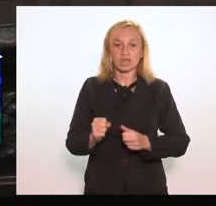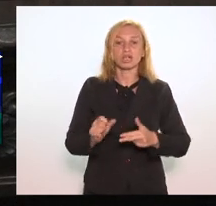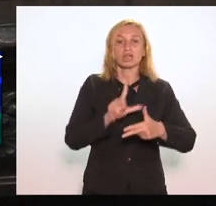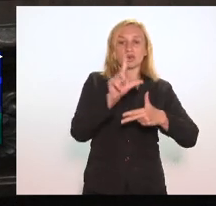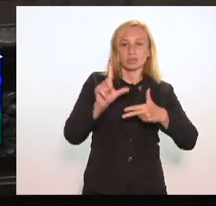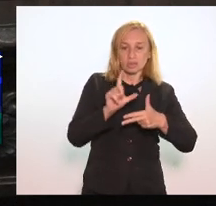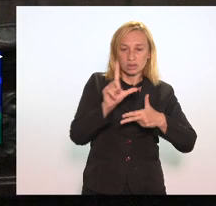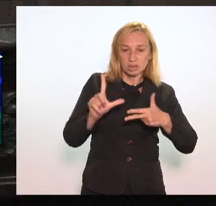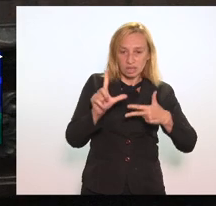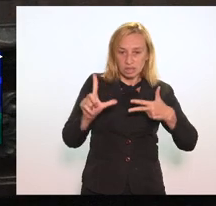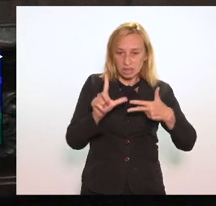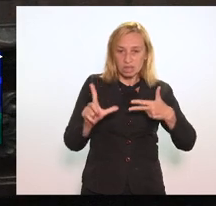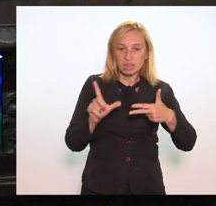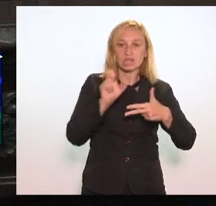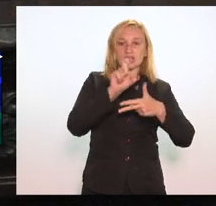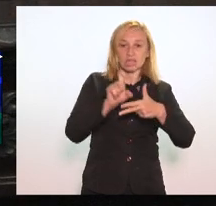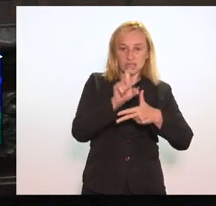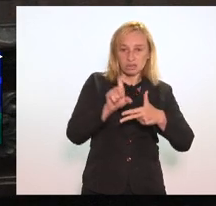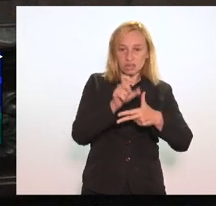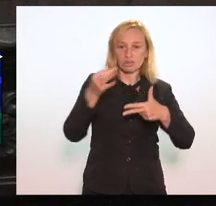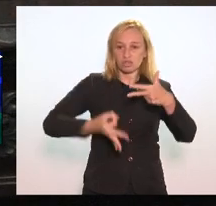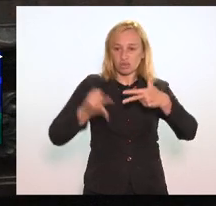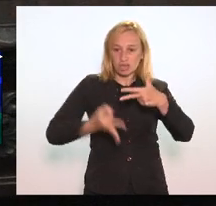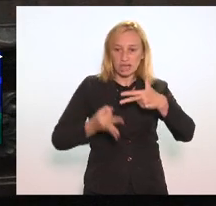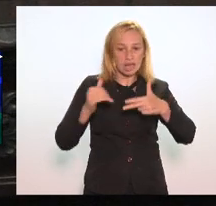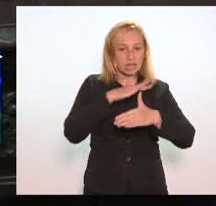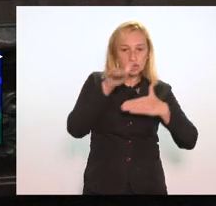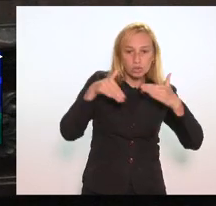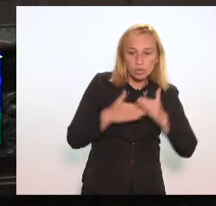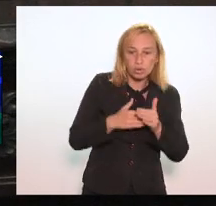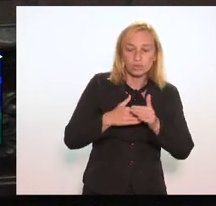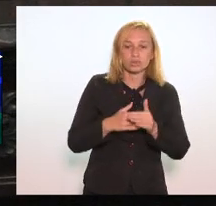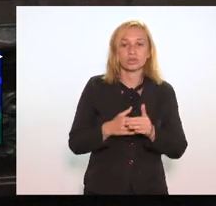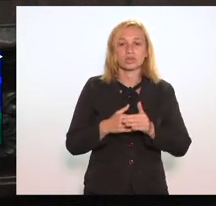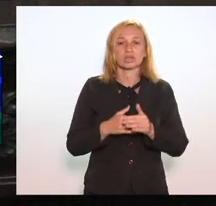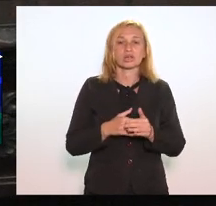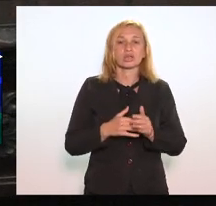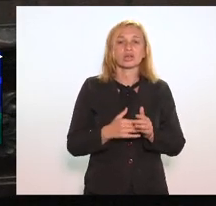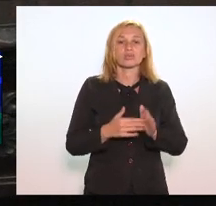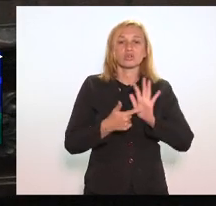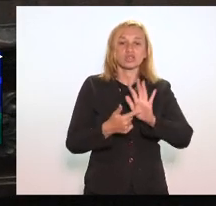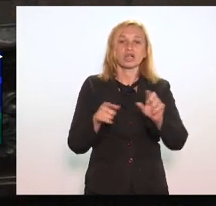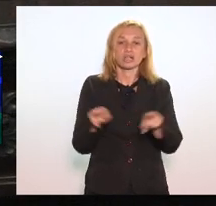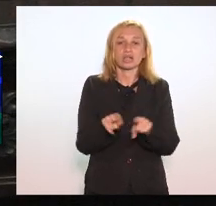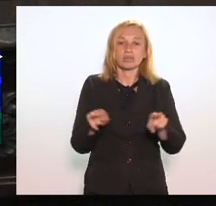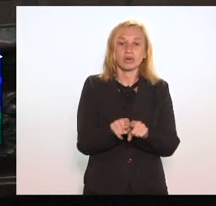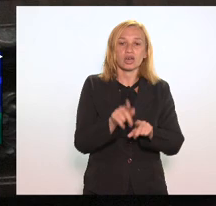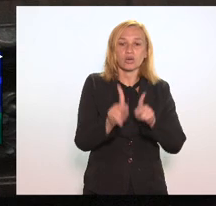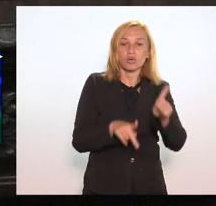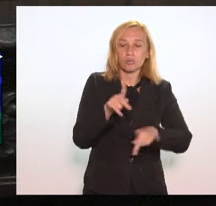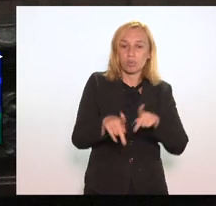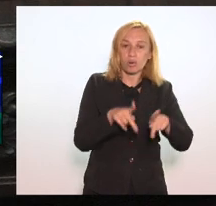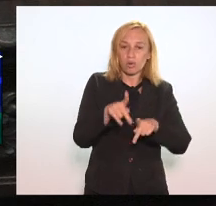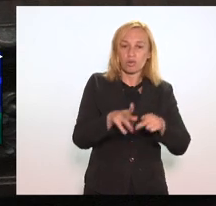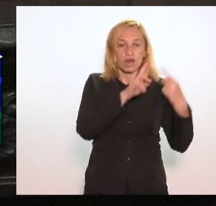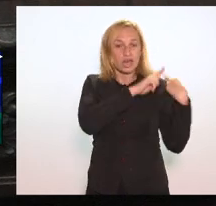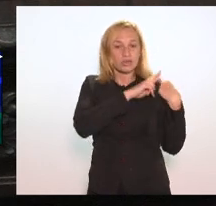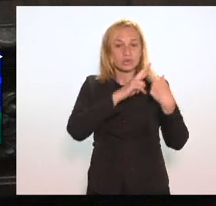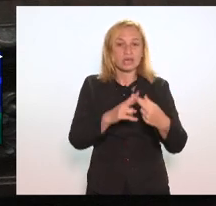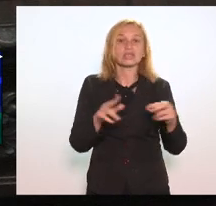legislativo seja o Executivo seja o judiciário e trazer também a população para essa